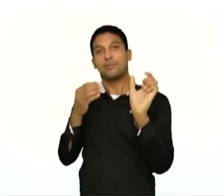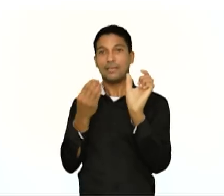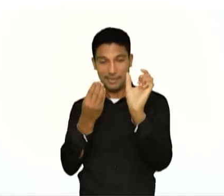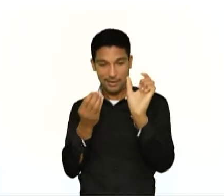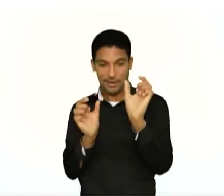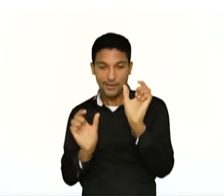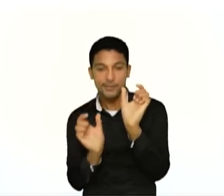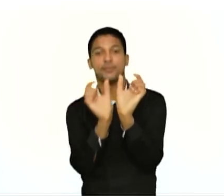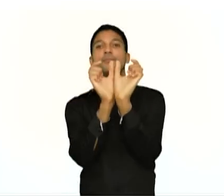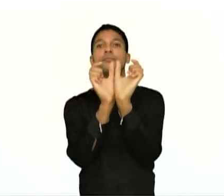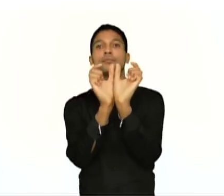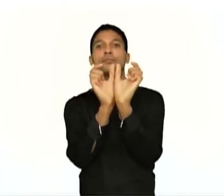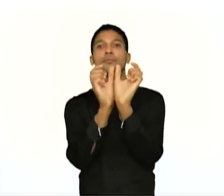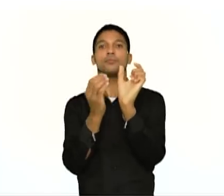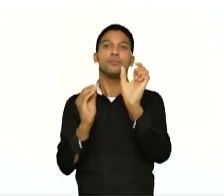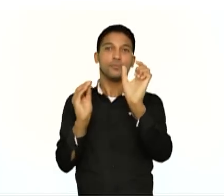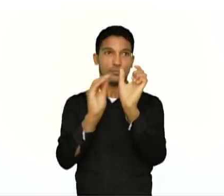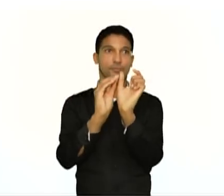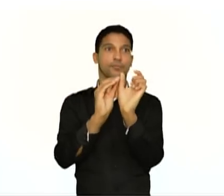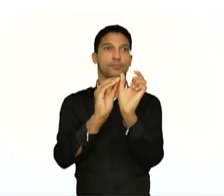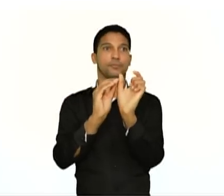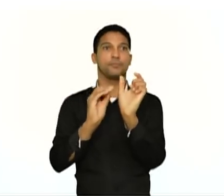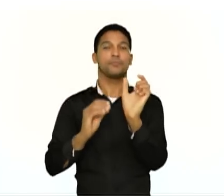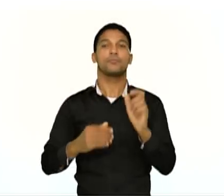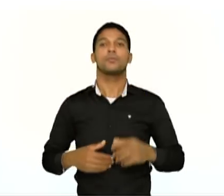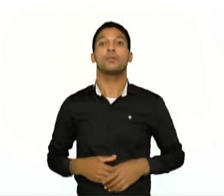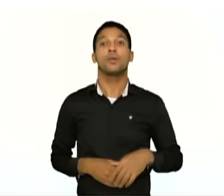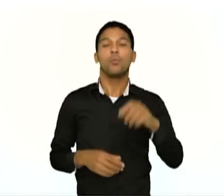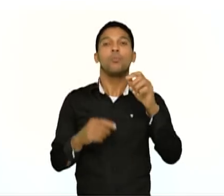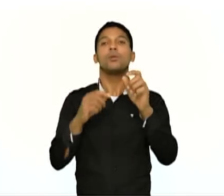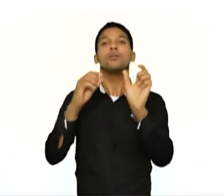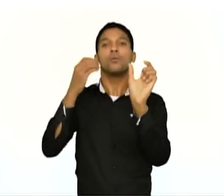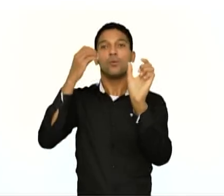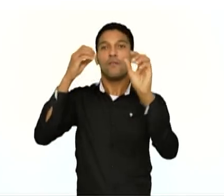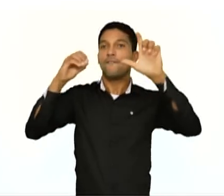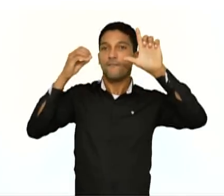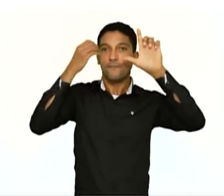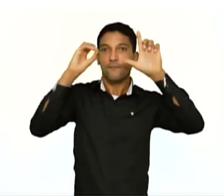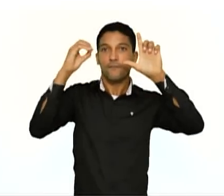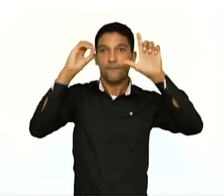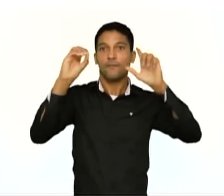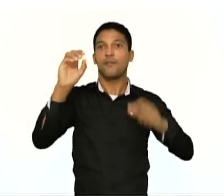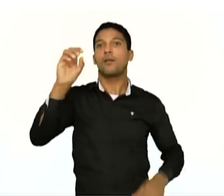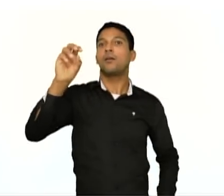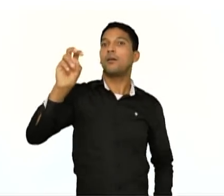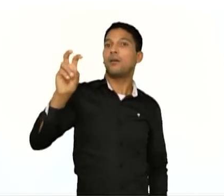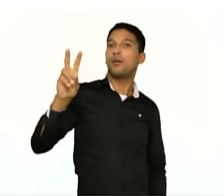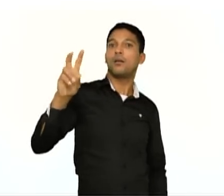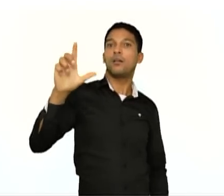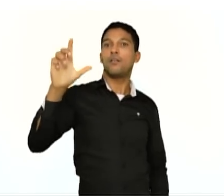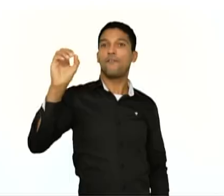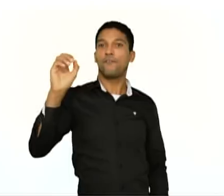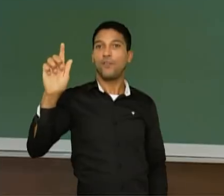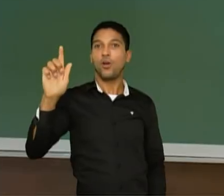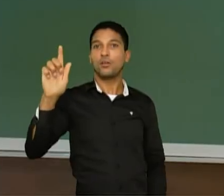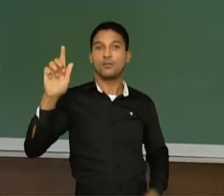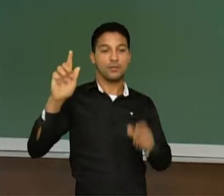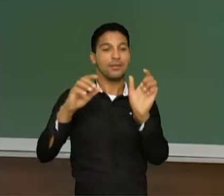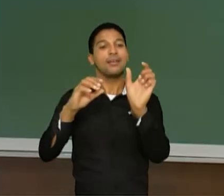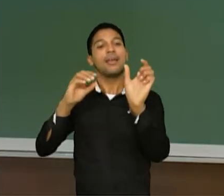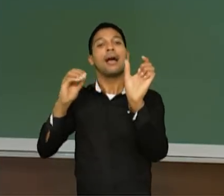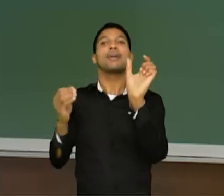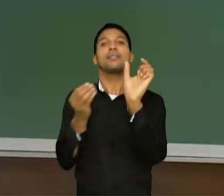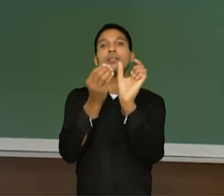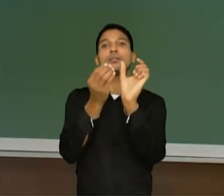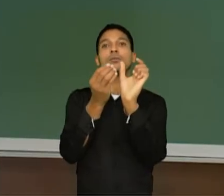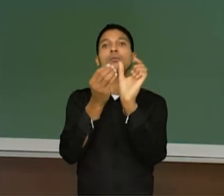para identificar o sujeito da ação, né? Então, vlogger acrescentou o sufixo er e blogueiro o sufixo eiro. Portanto,